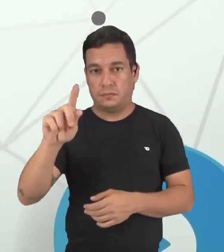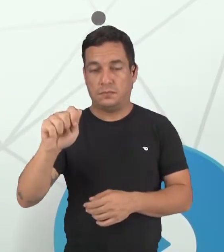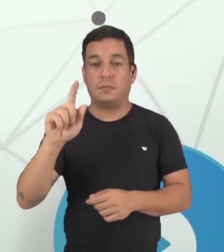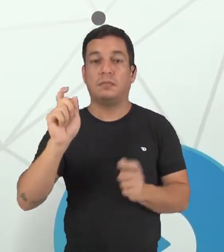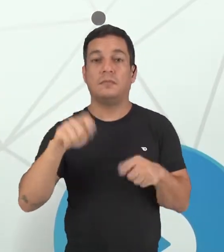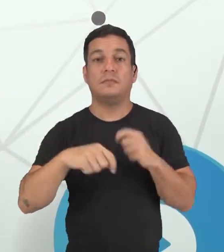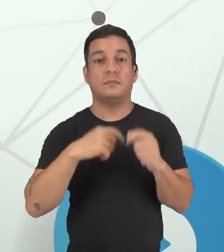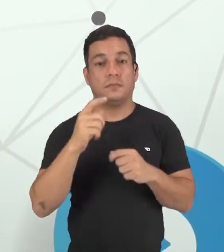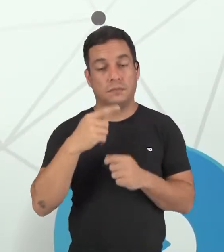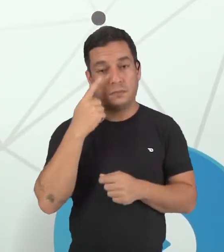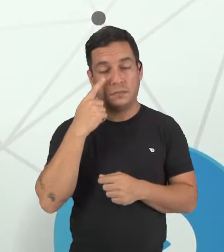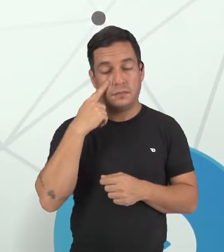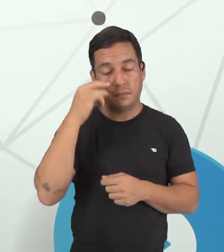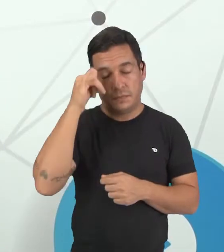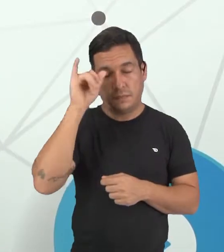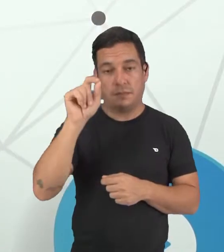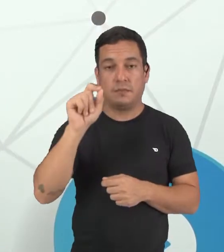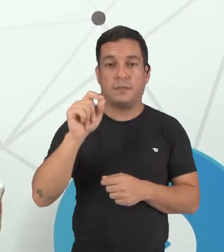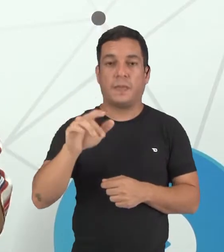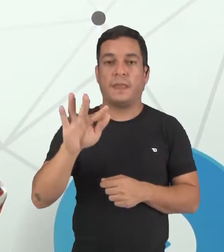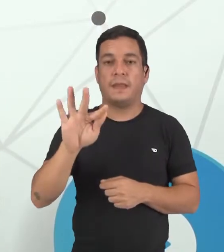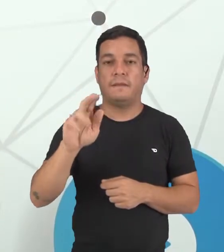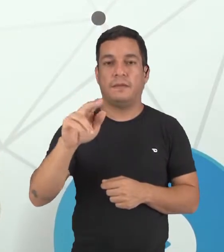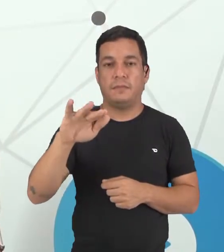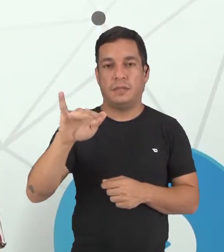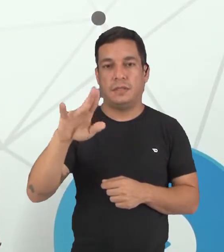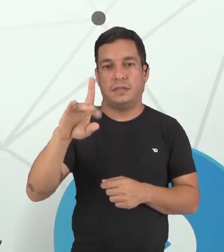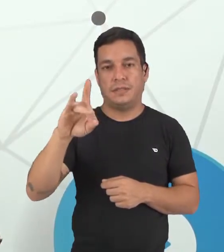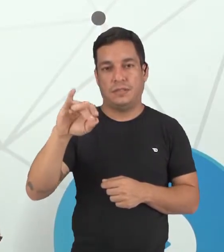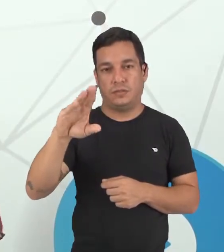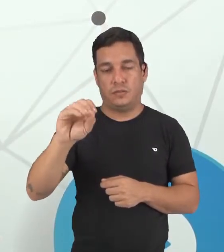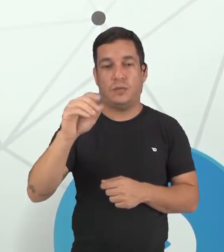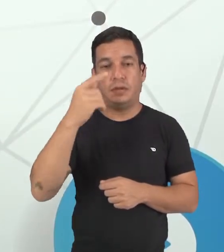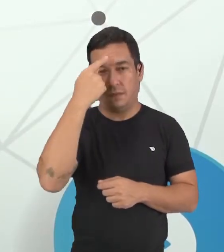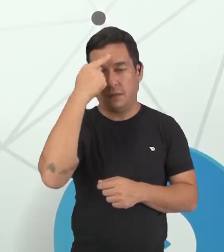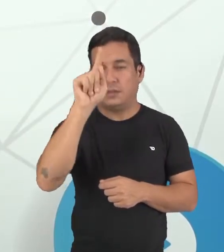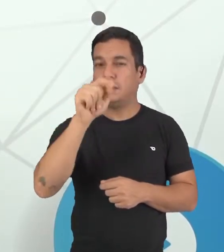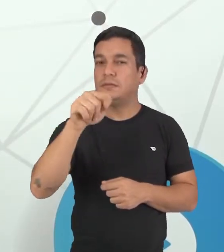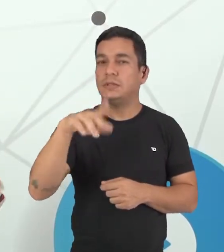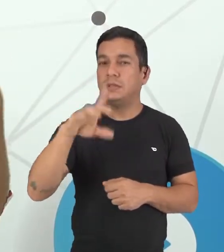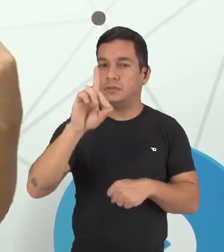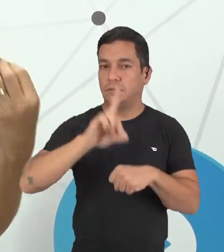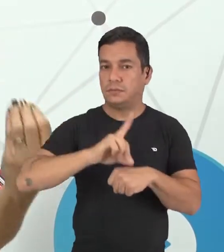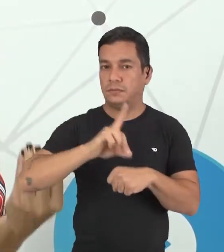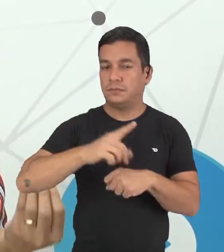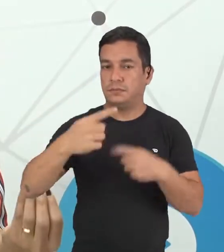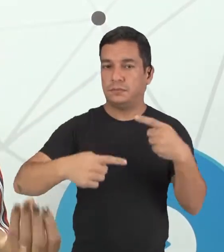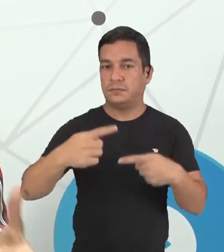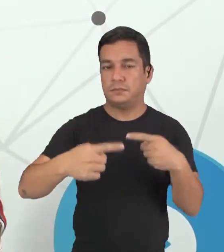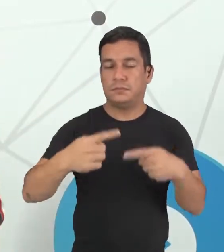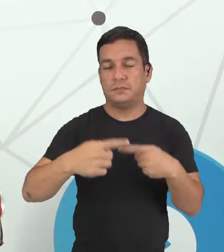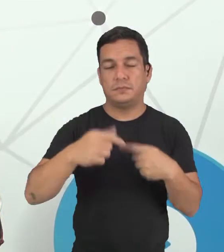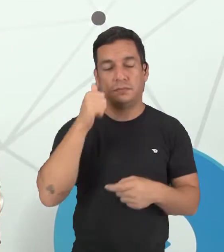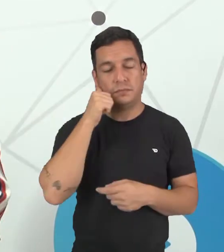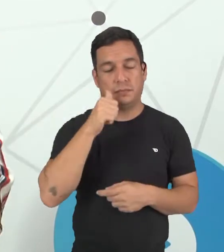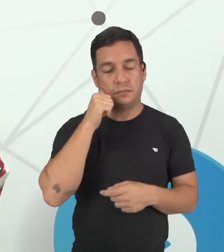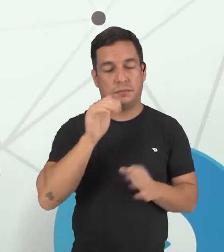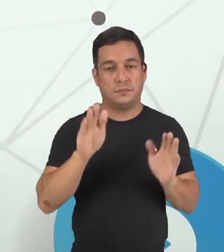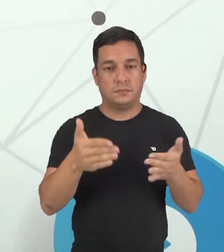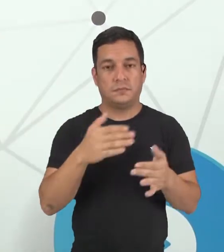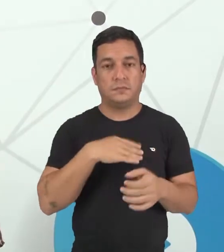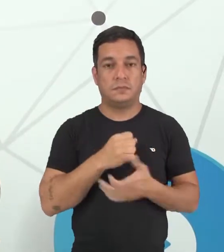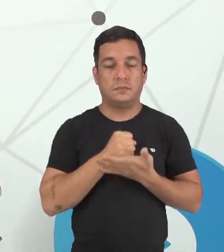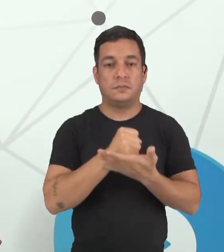inclusive previne o feminicídio, né? Ele foi idealizado pela Diretoria de Política para as Mulheres,